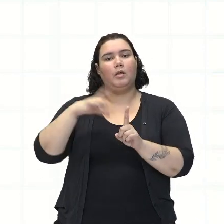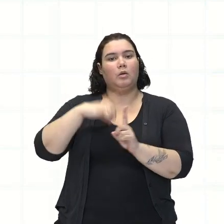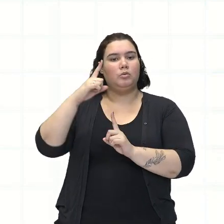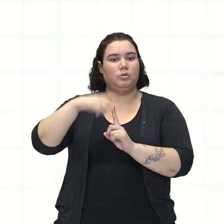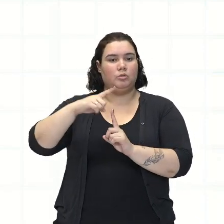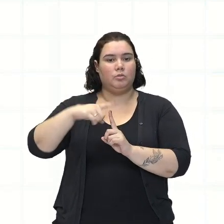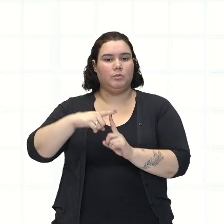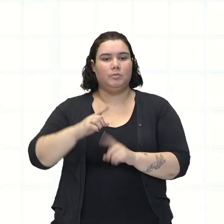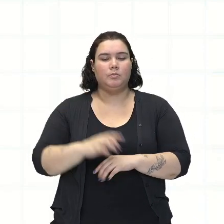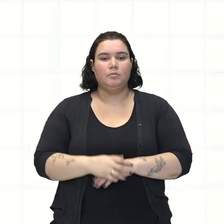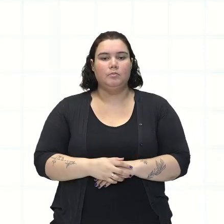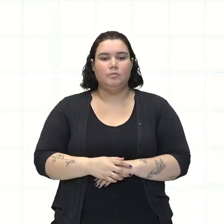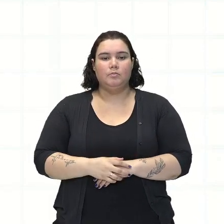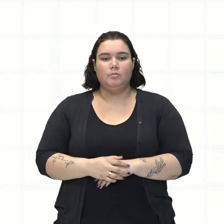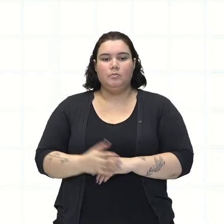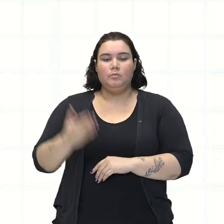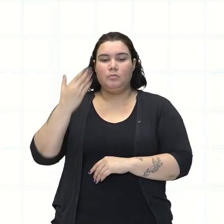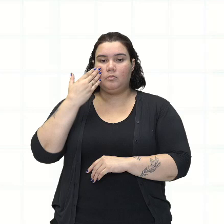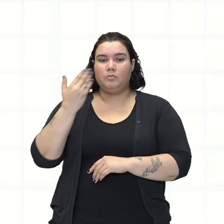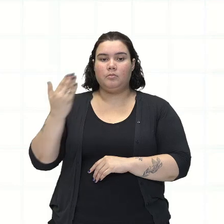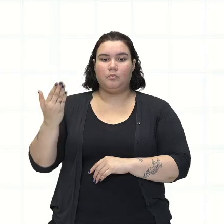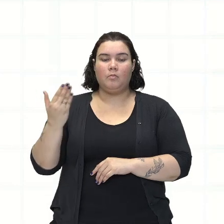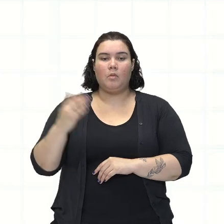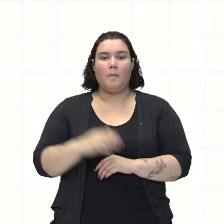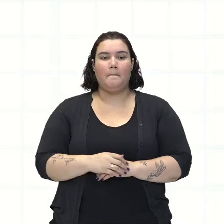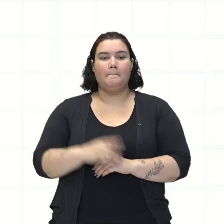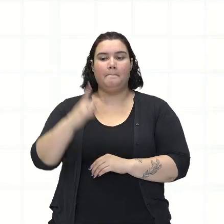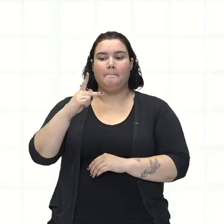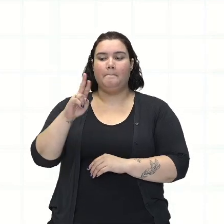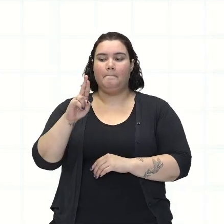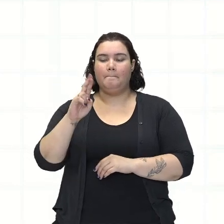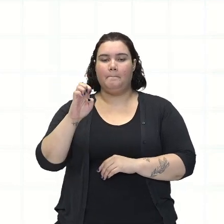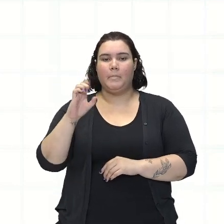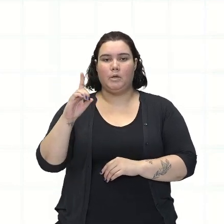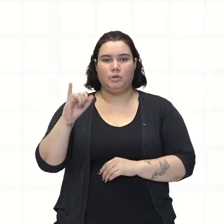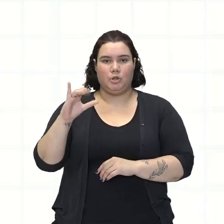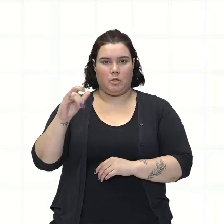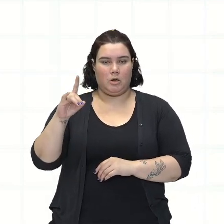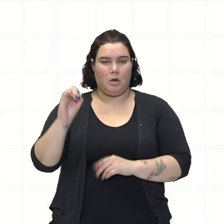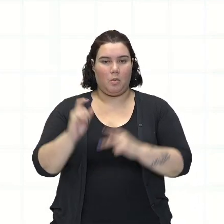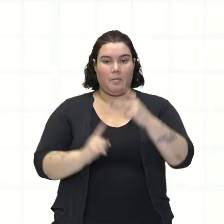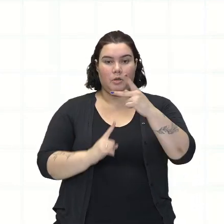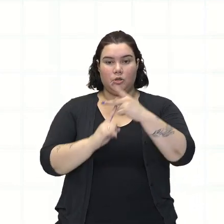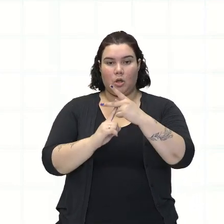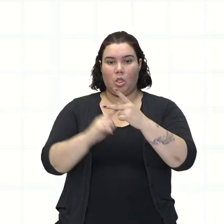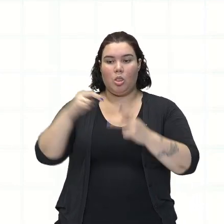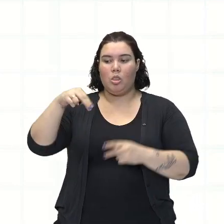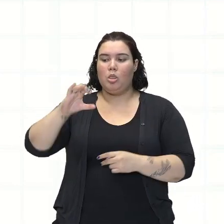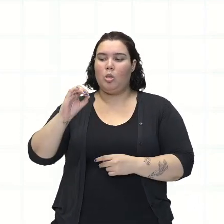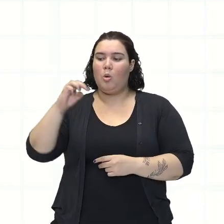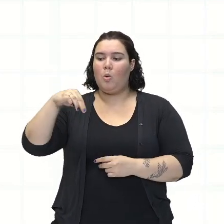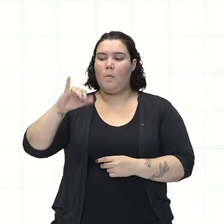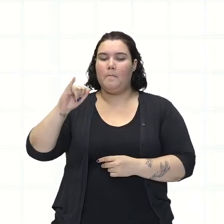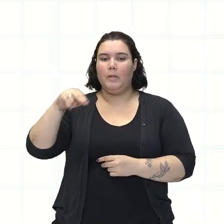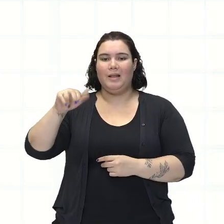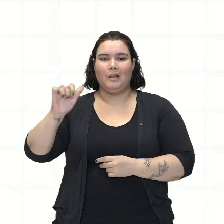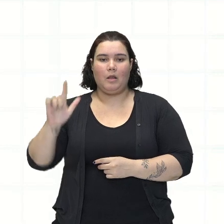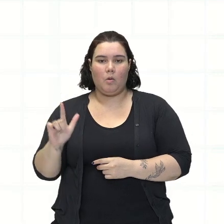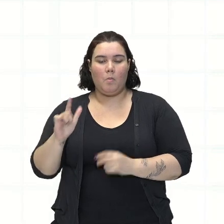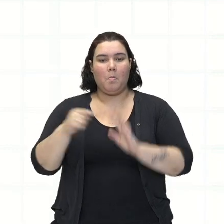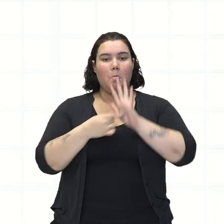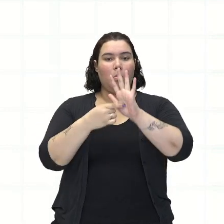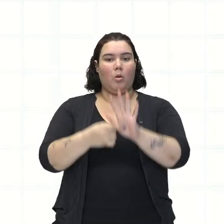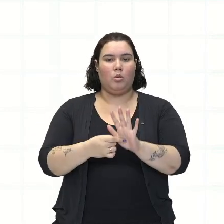predicado. Como o predicado nominal, que indica o estado, a condição ou a qualidade do sujeito. É